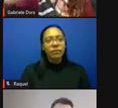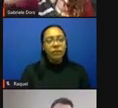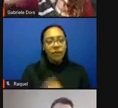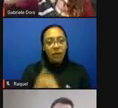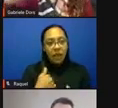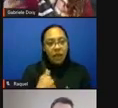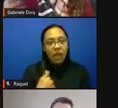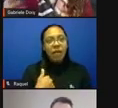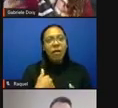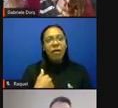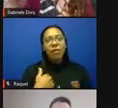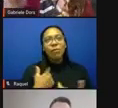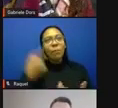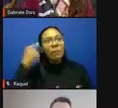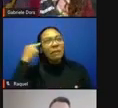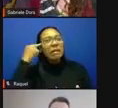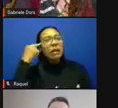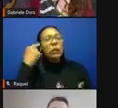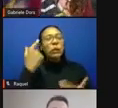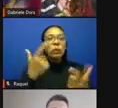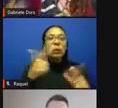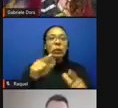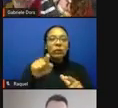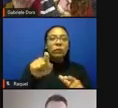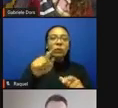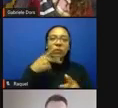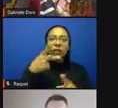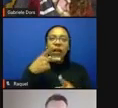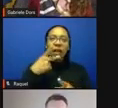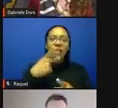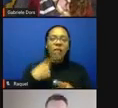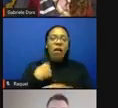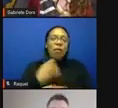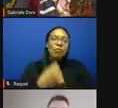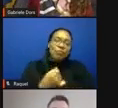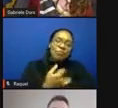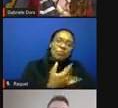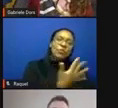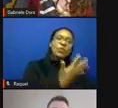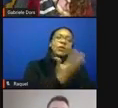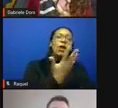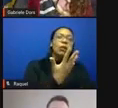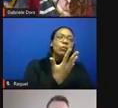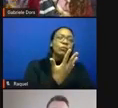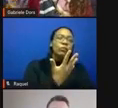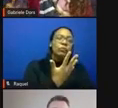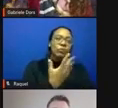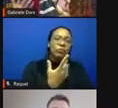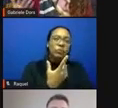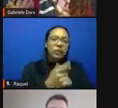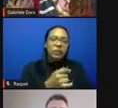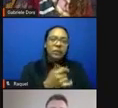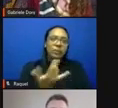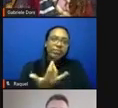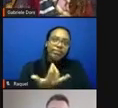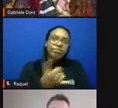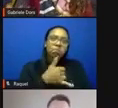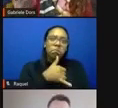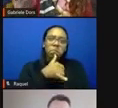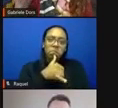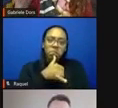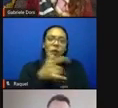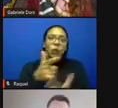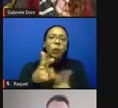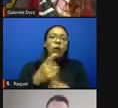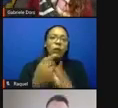Enquanto você falava, e como eu disse, eu me emocionava, eu ficava pensando que pena que quando eu passei por isso